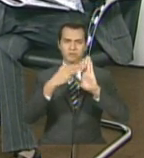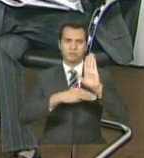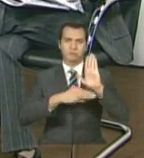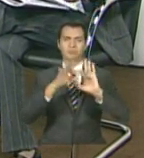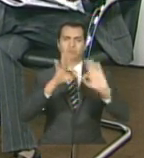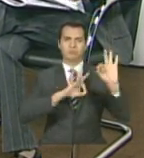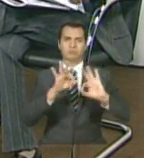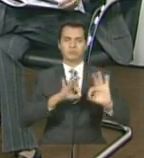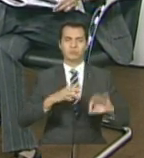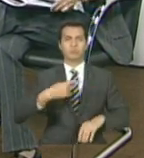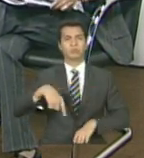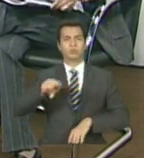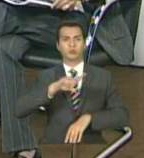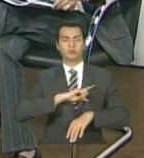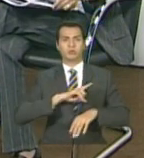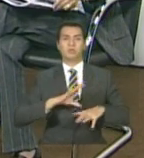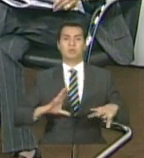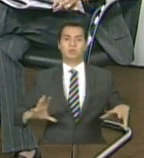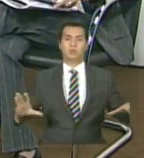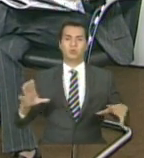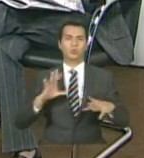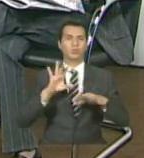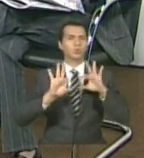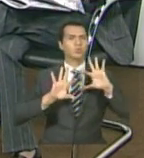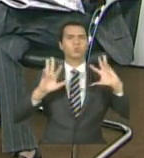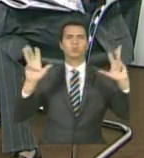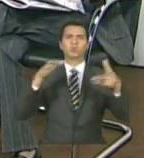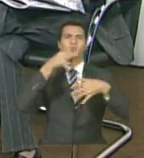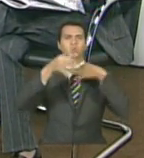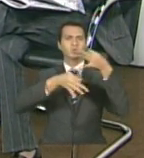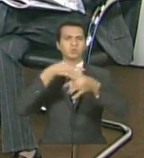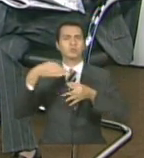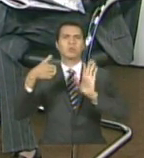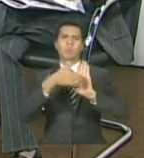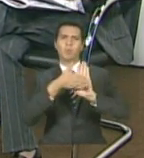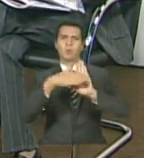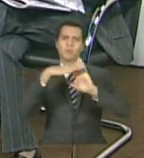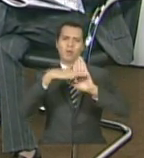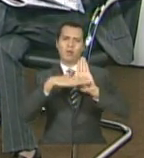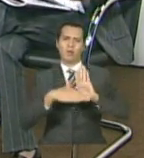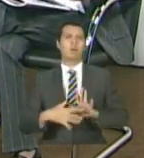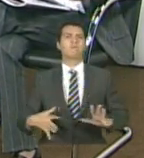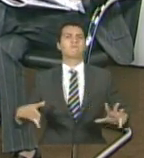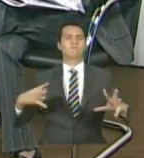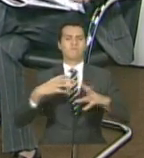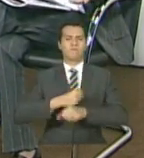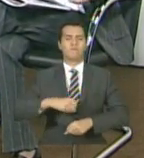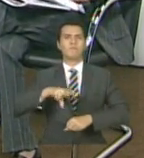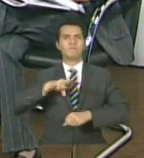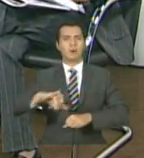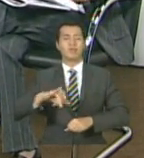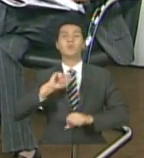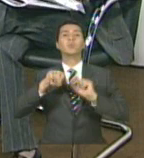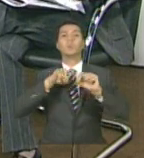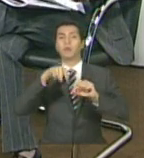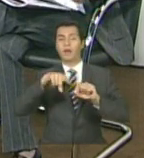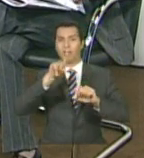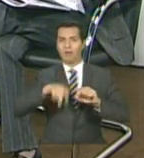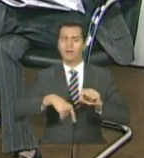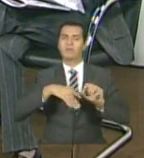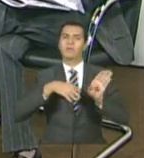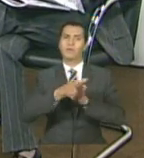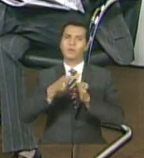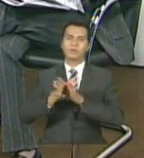exatamente finalizando um documento base, que é o documento que servirá de orientação para o debate na quarta